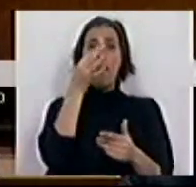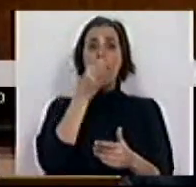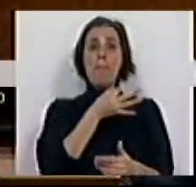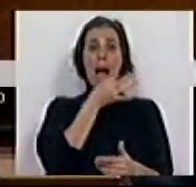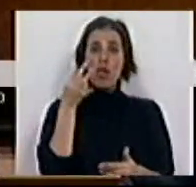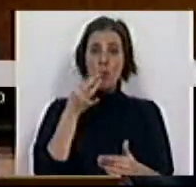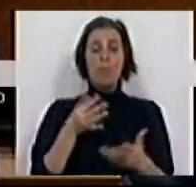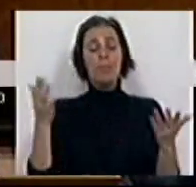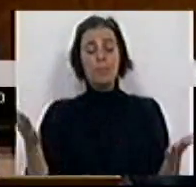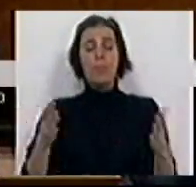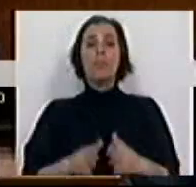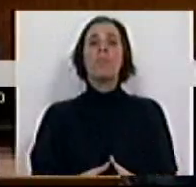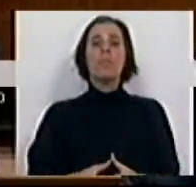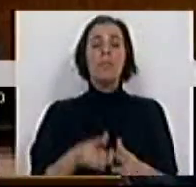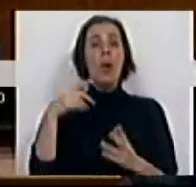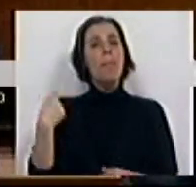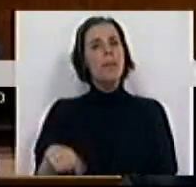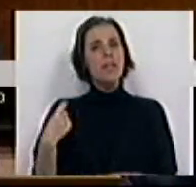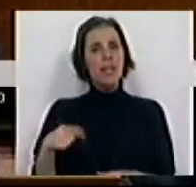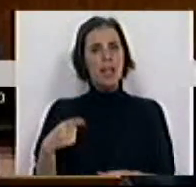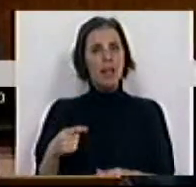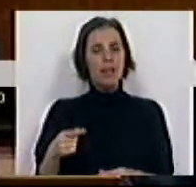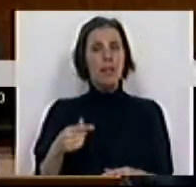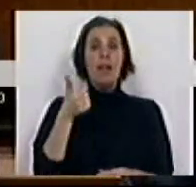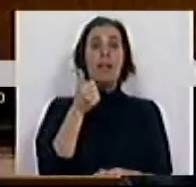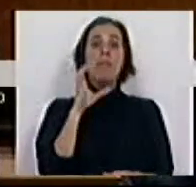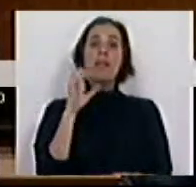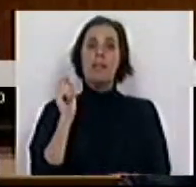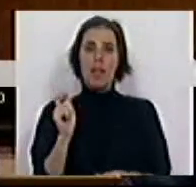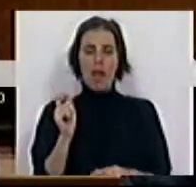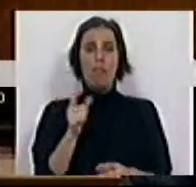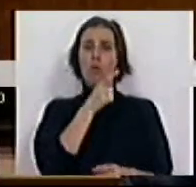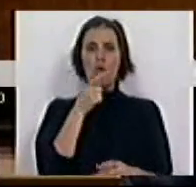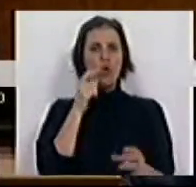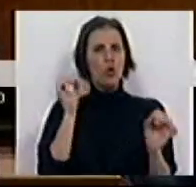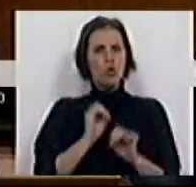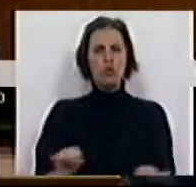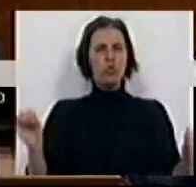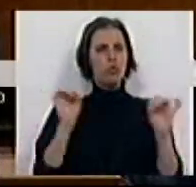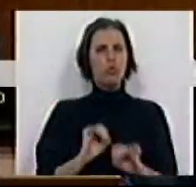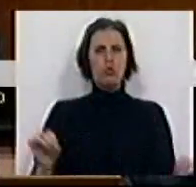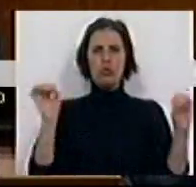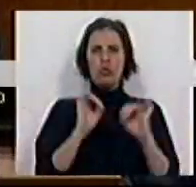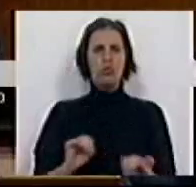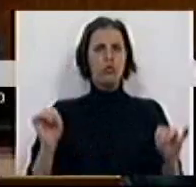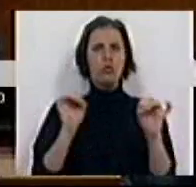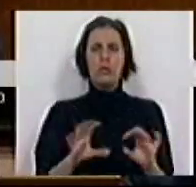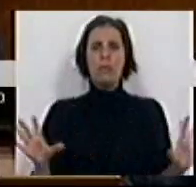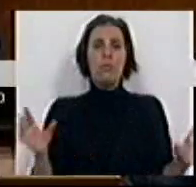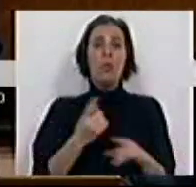maio, e que o Presidente do BCE não comprometeu coisíssima nenhuma,